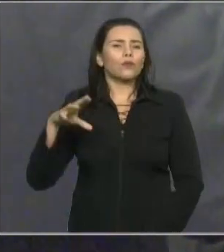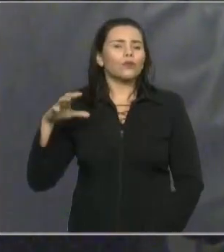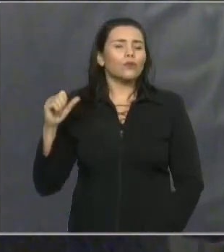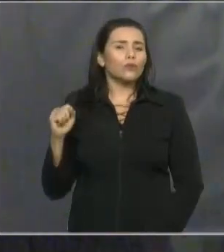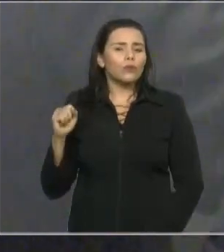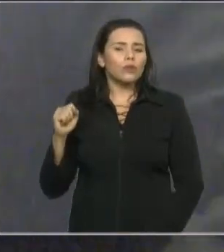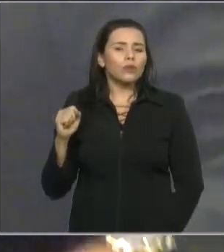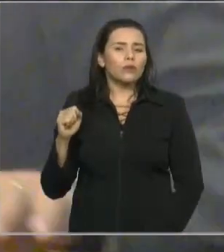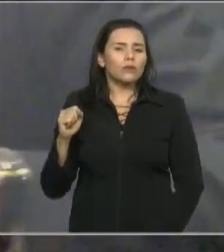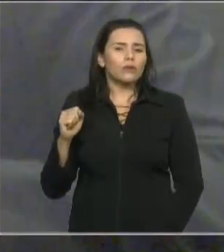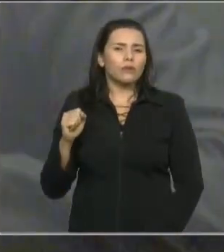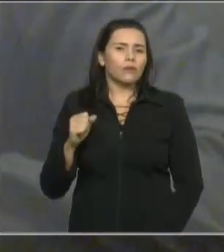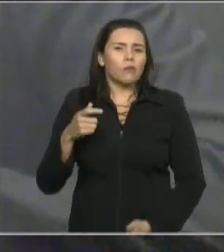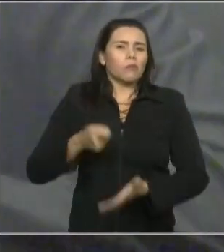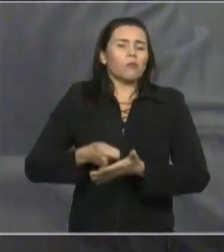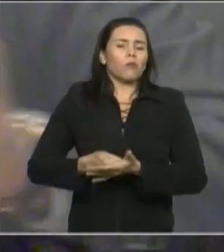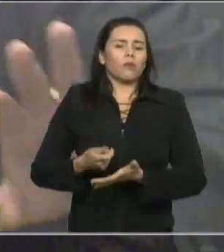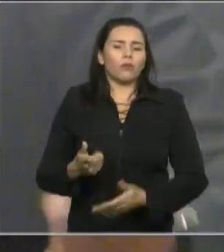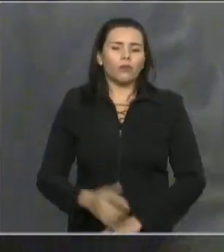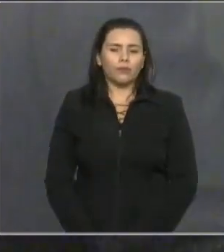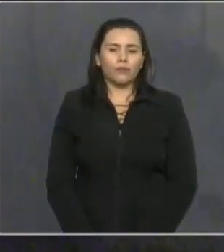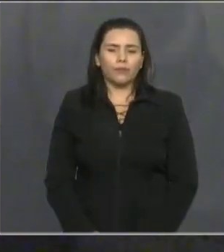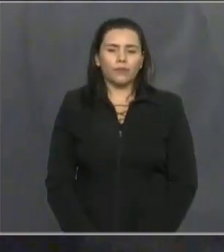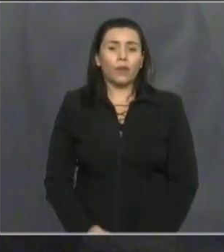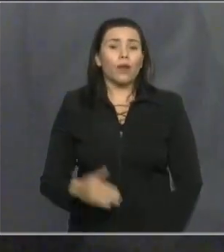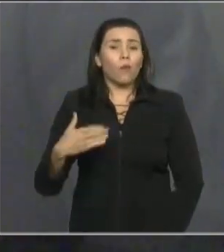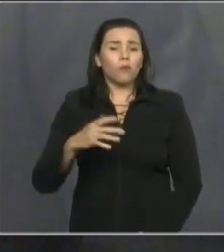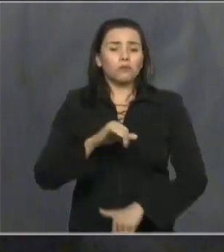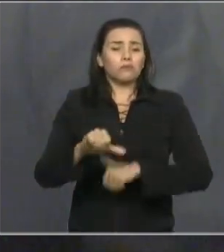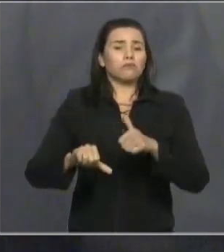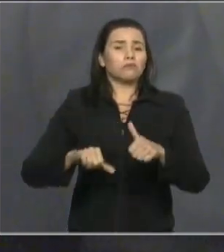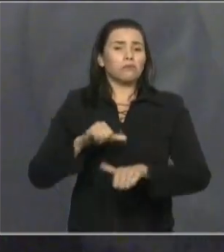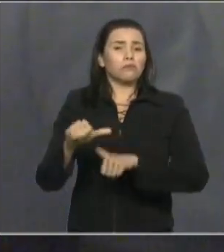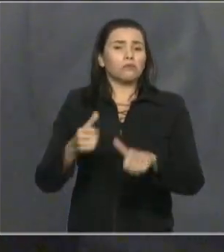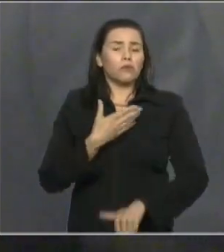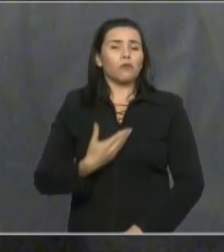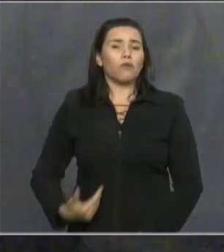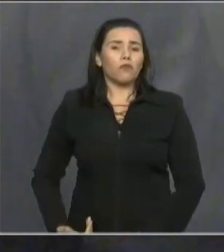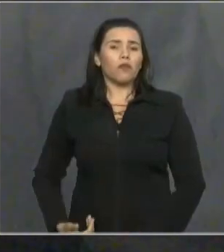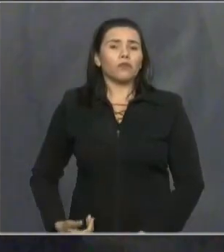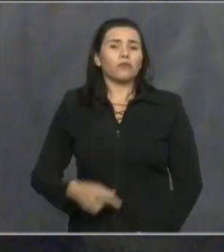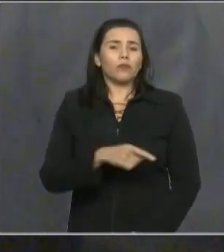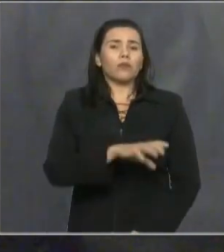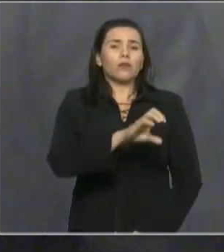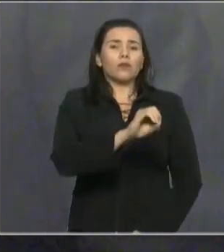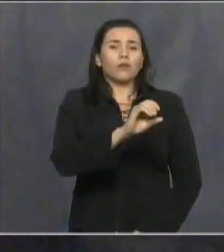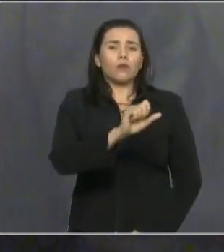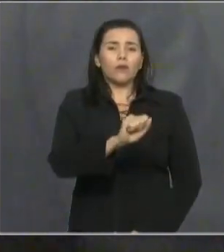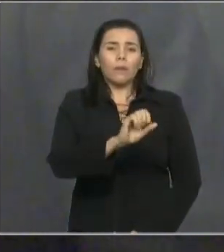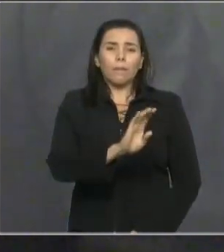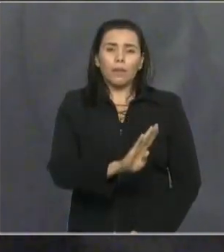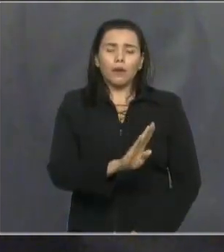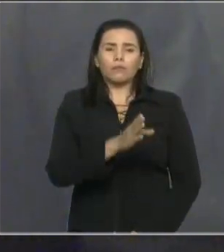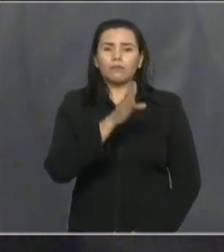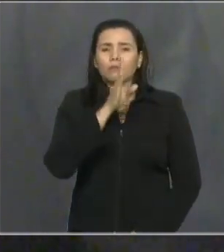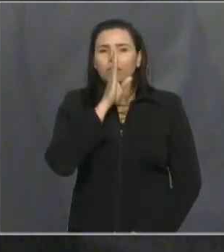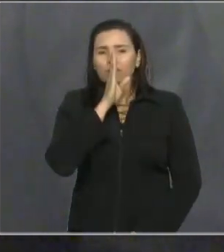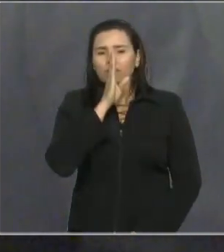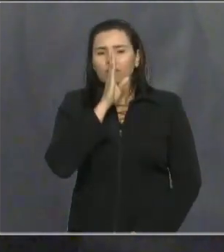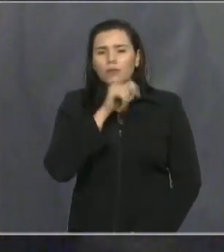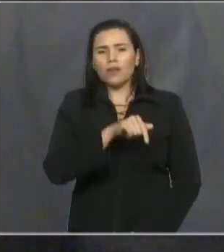o governo, a OAB também silenciou com relação ao pagamento de precatórios. Então, só para fazer esse registro do